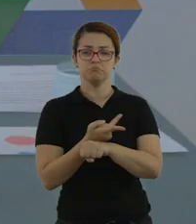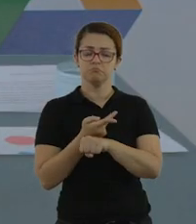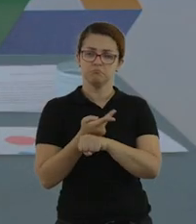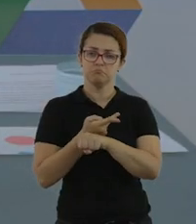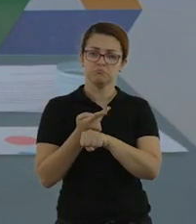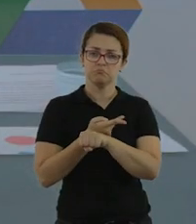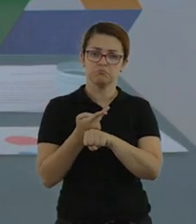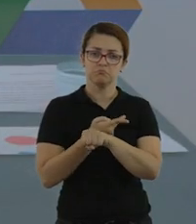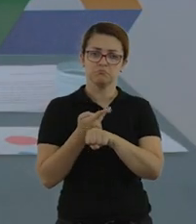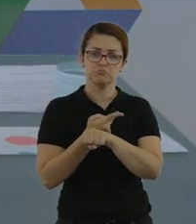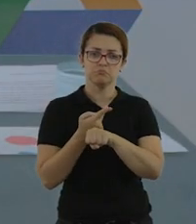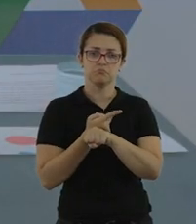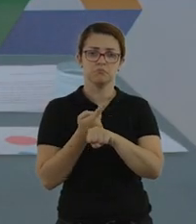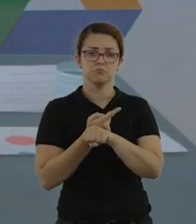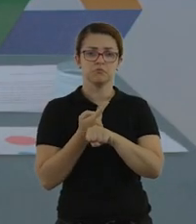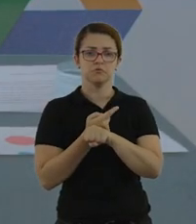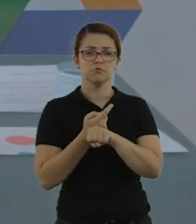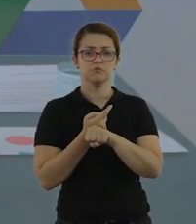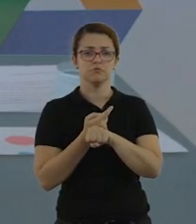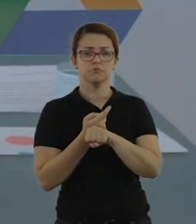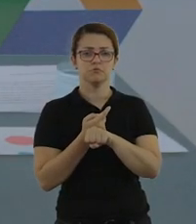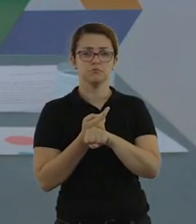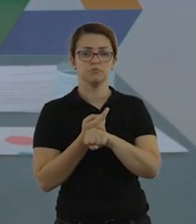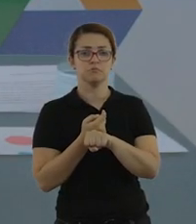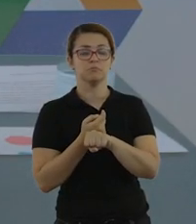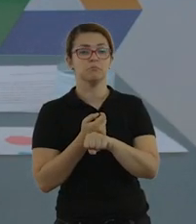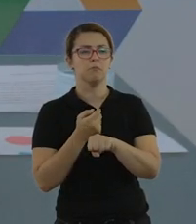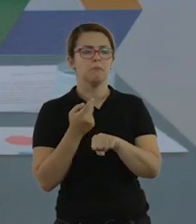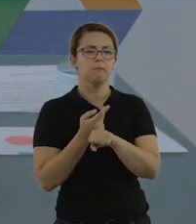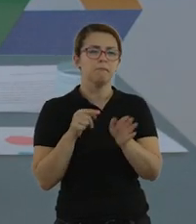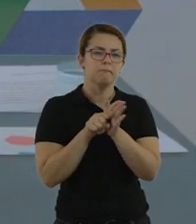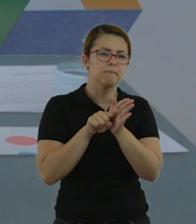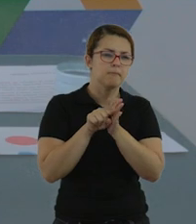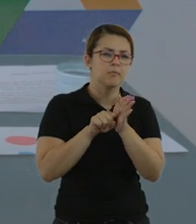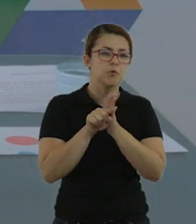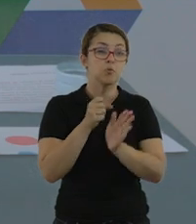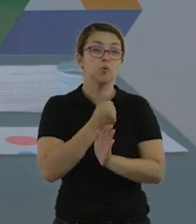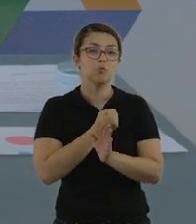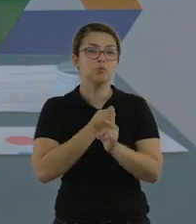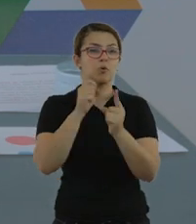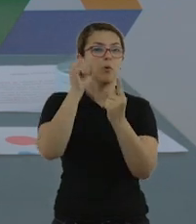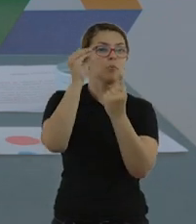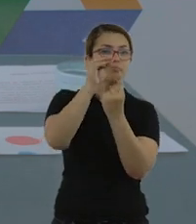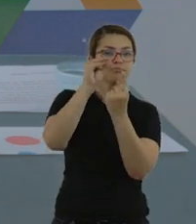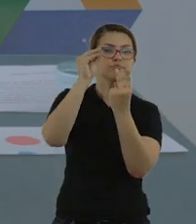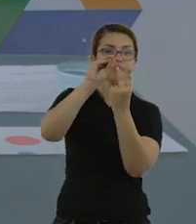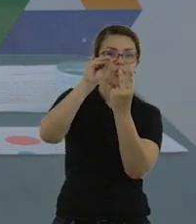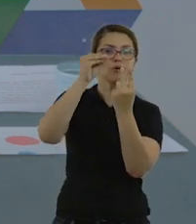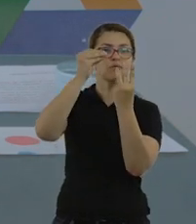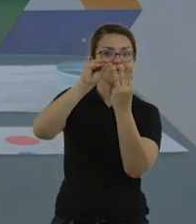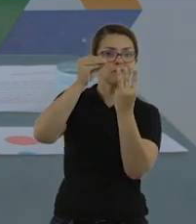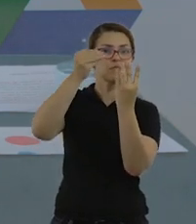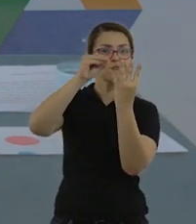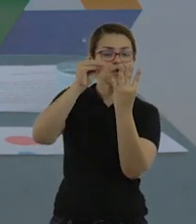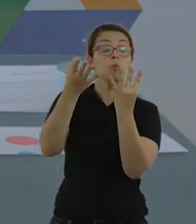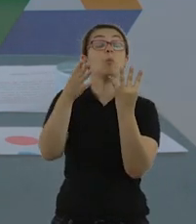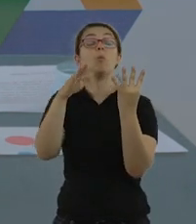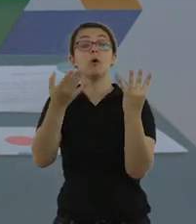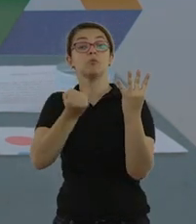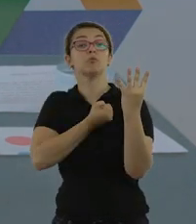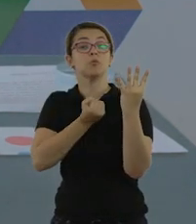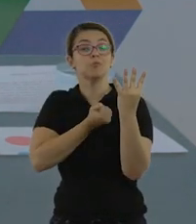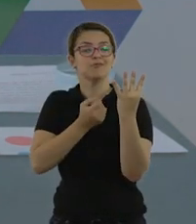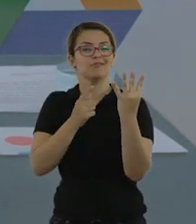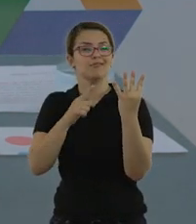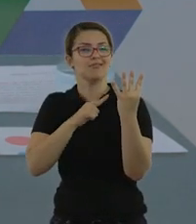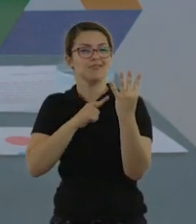procure em sua casa números de 1, 2, 3 e 4 algarismos e registre-os em uma folha. Só para lembrar com vocês,